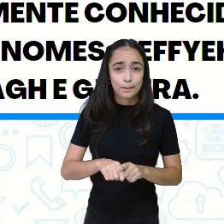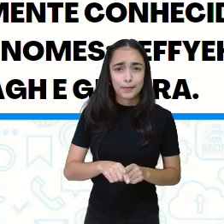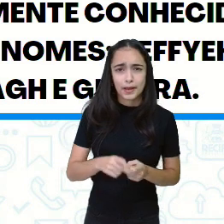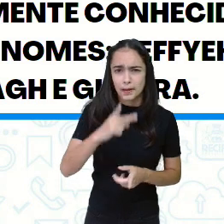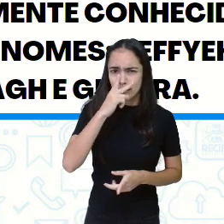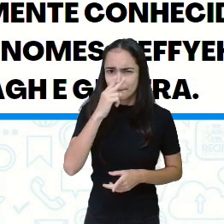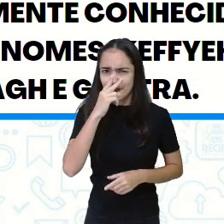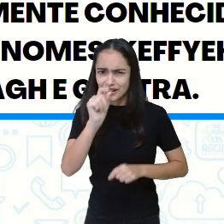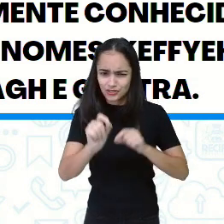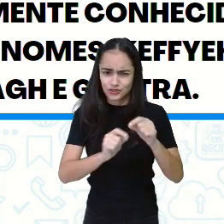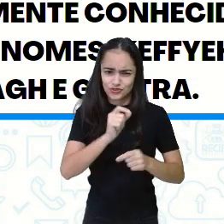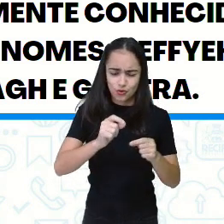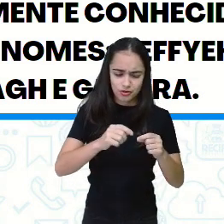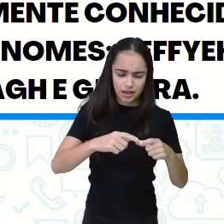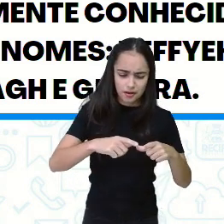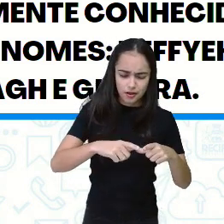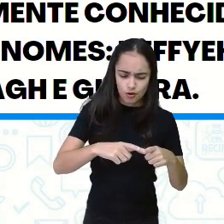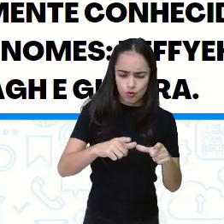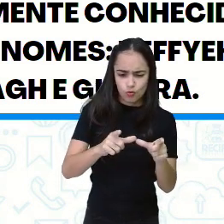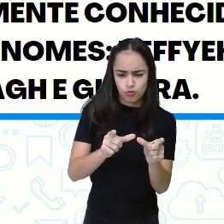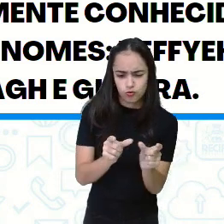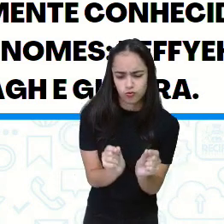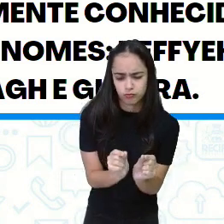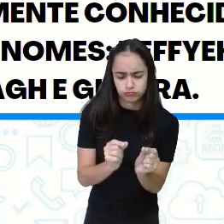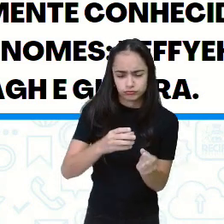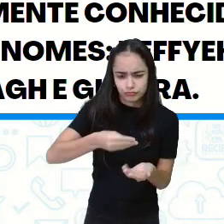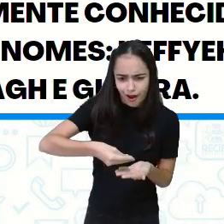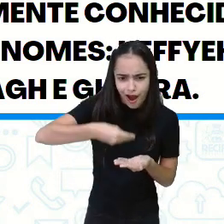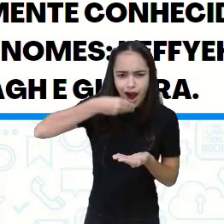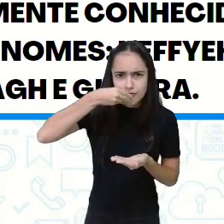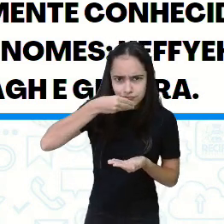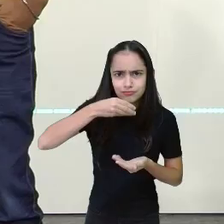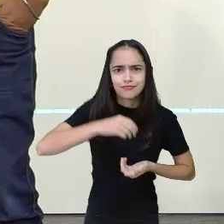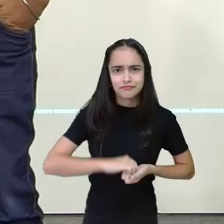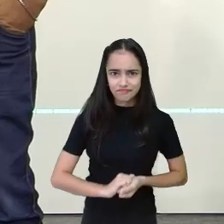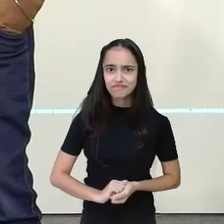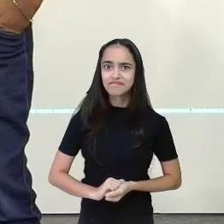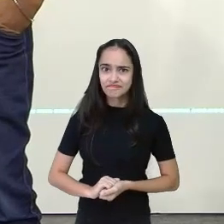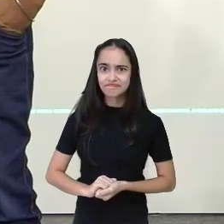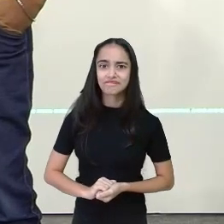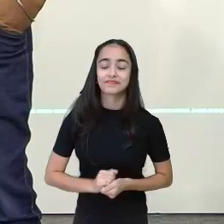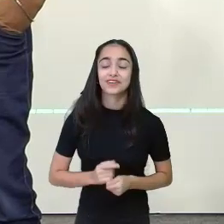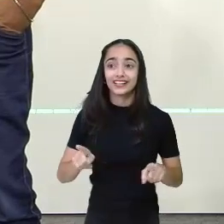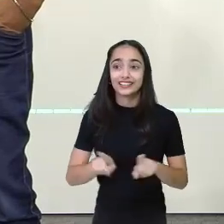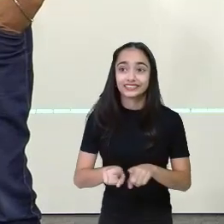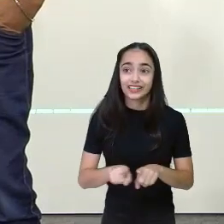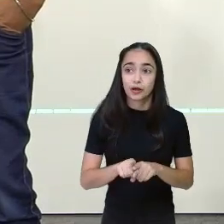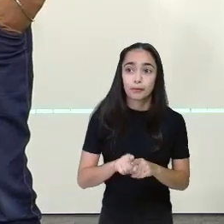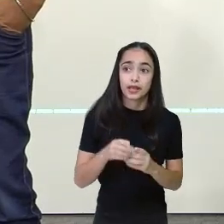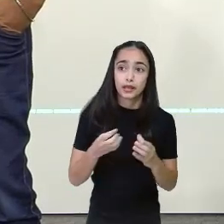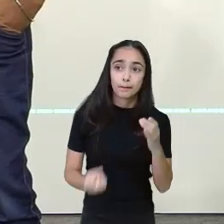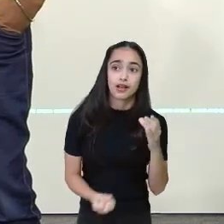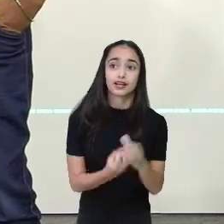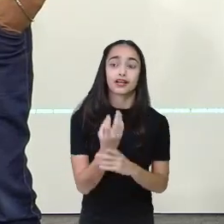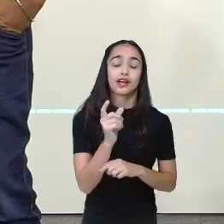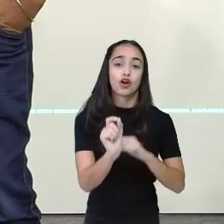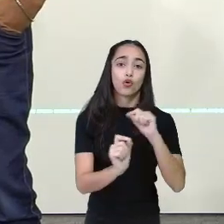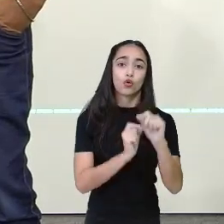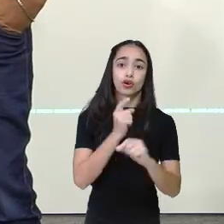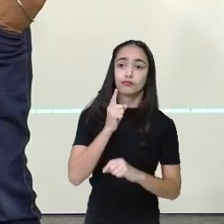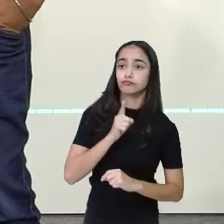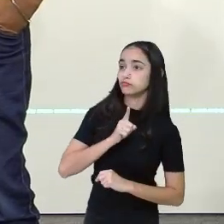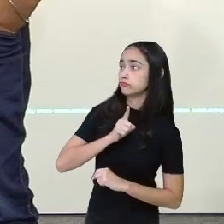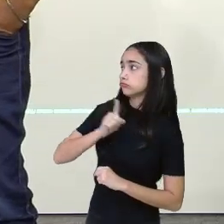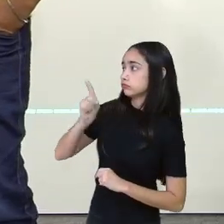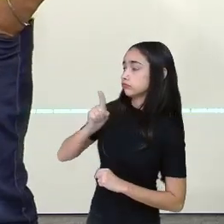E a estrutura que foi montada aí na abertura da Copa do Mundo, Sim. para o surgimento aí da Laeb, foi muito bonita, né? Uma